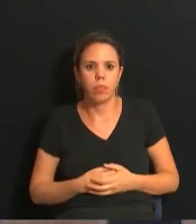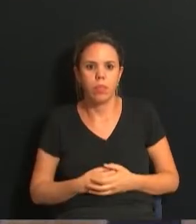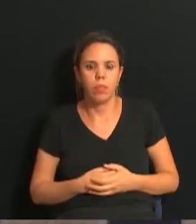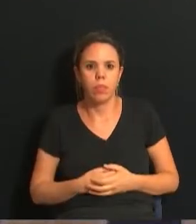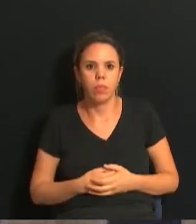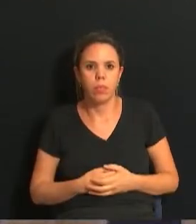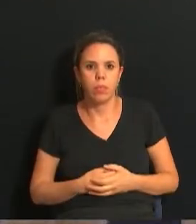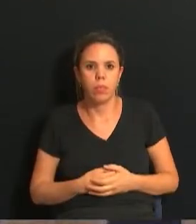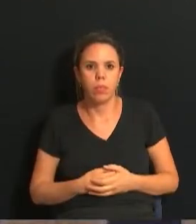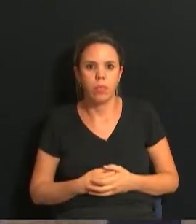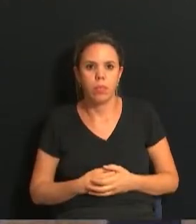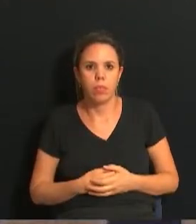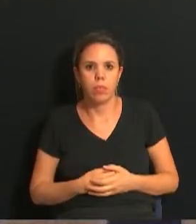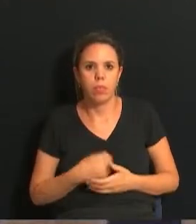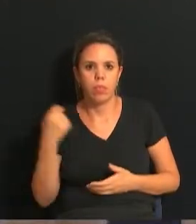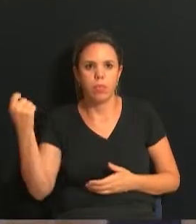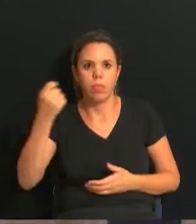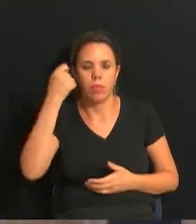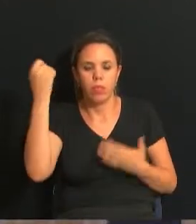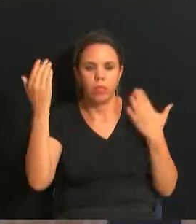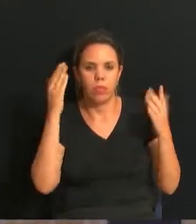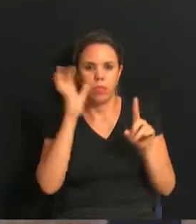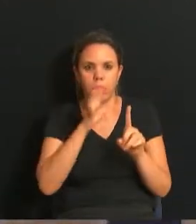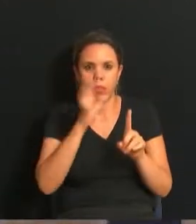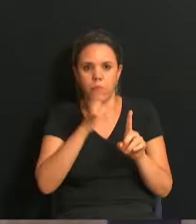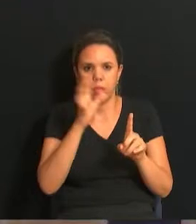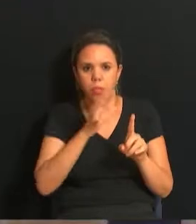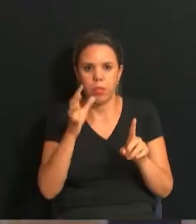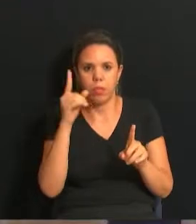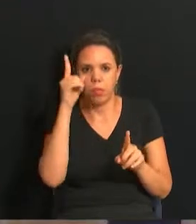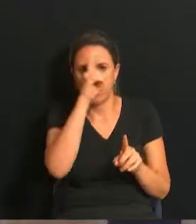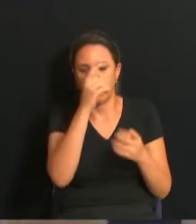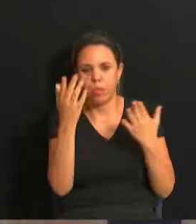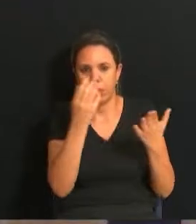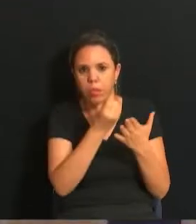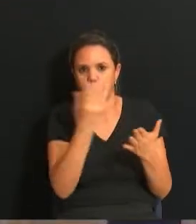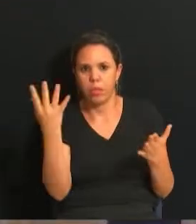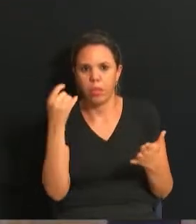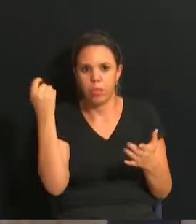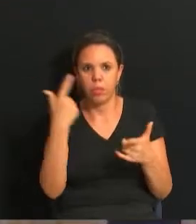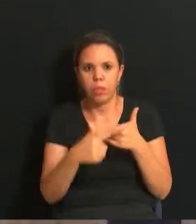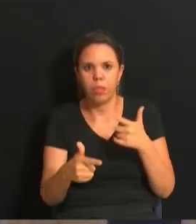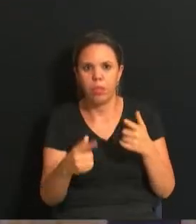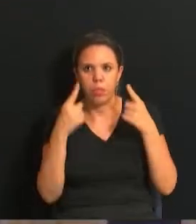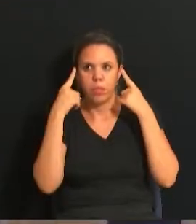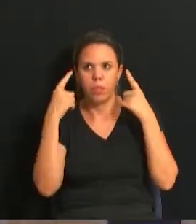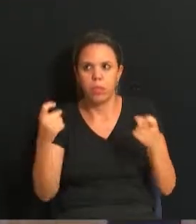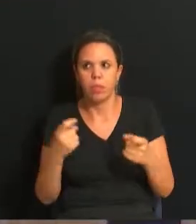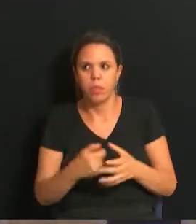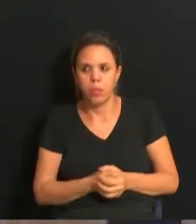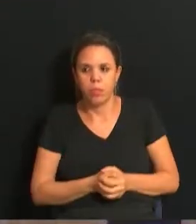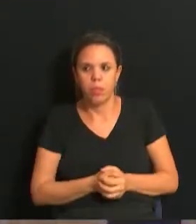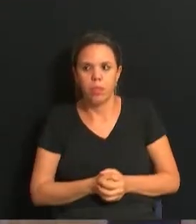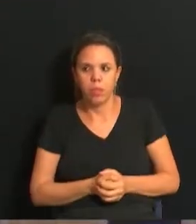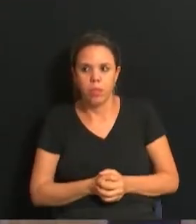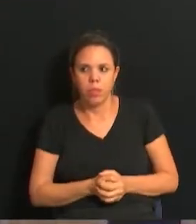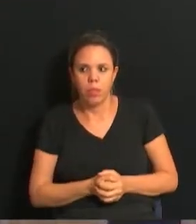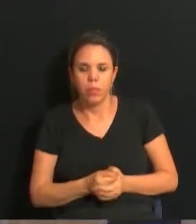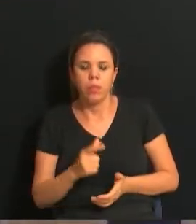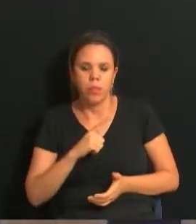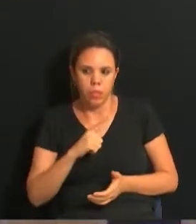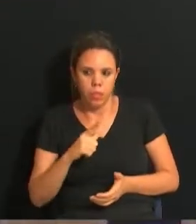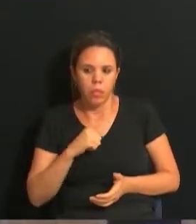tão grave, né? É difícil você medir o que a gravidade de uma violência, né? Mas ela tem a